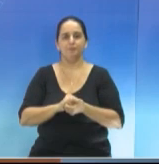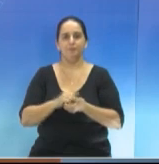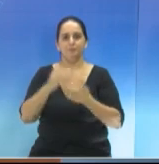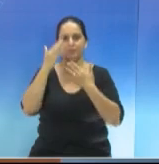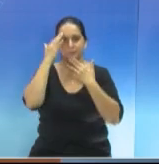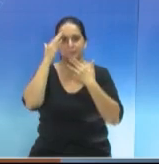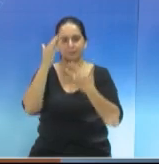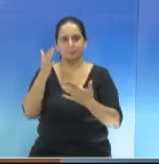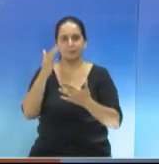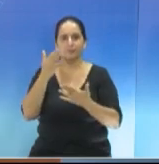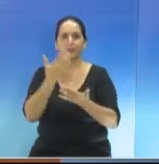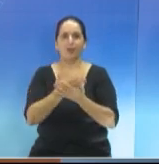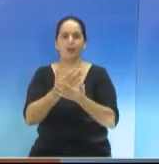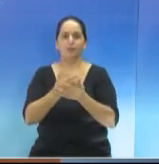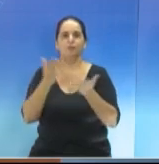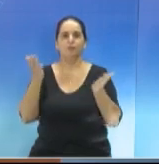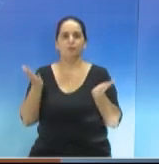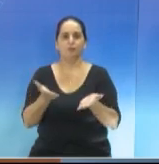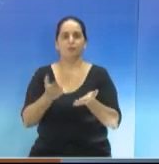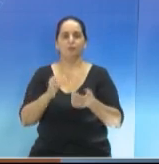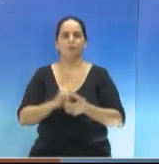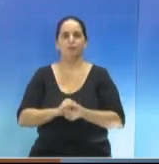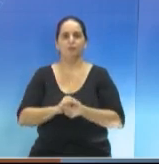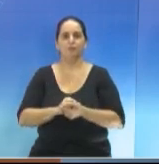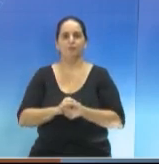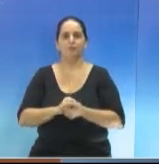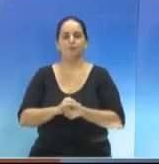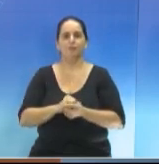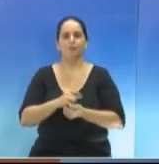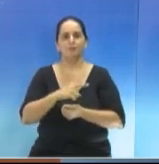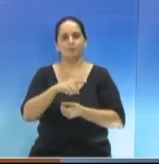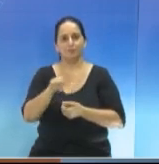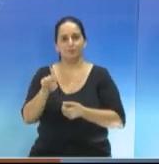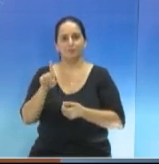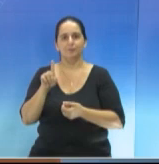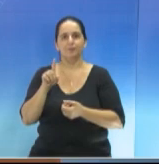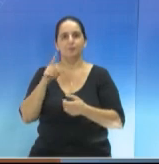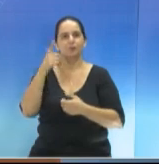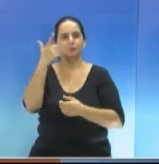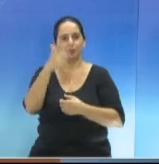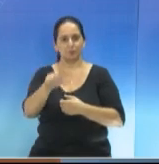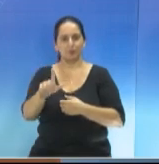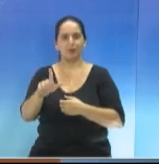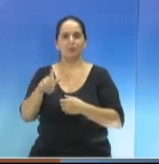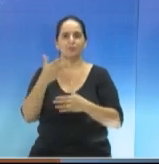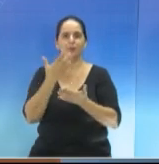gente encerra a nossa aula aqui e